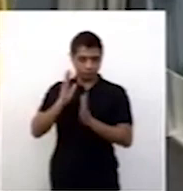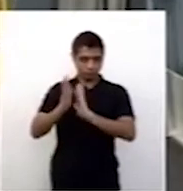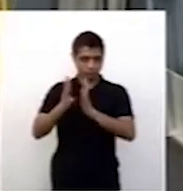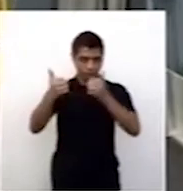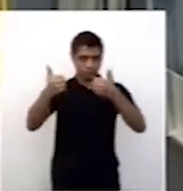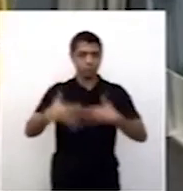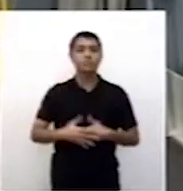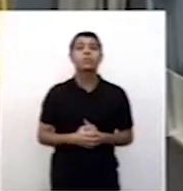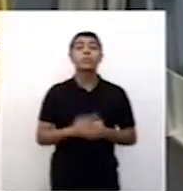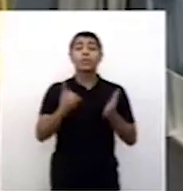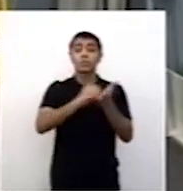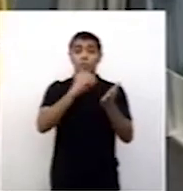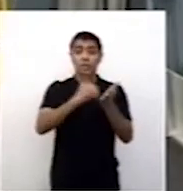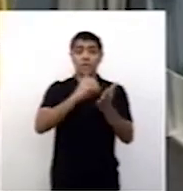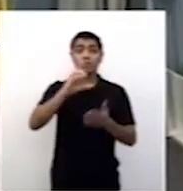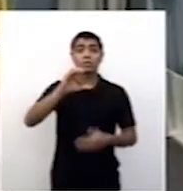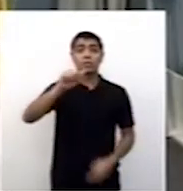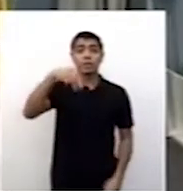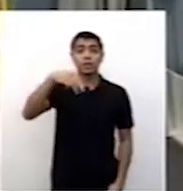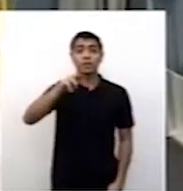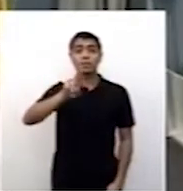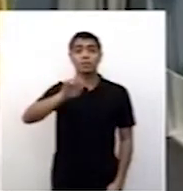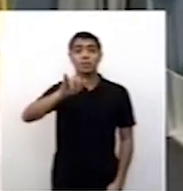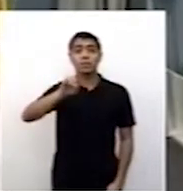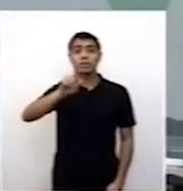Cambridge, poluição, ela